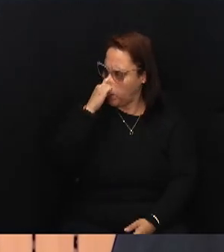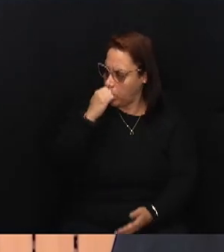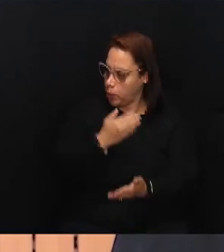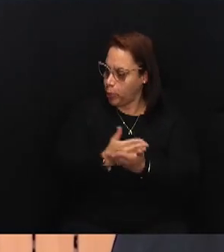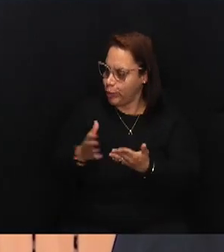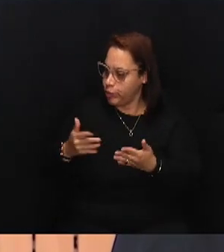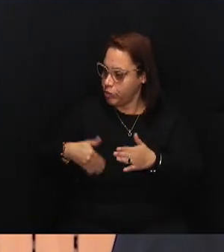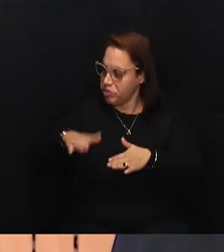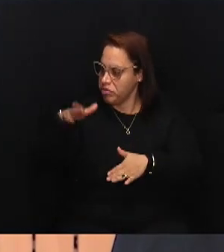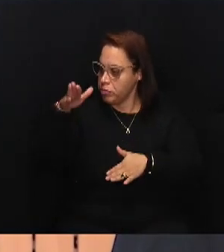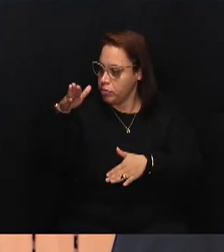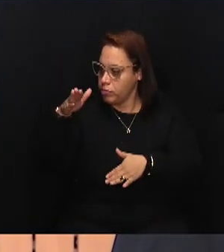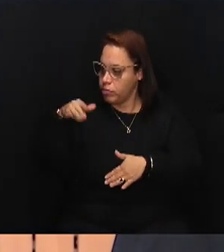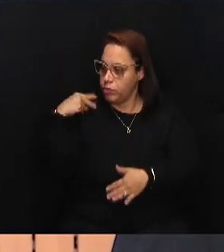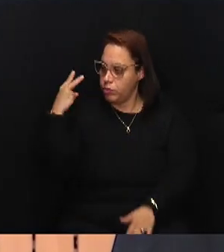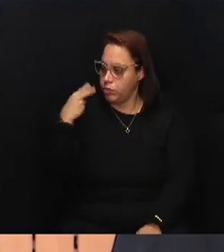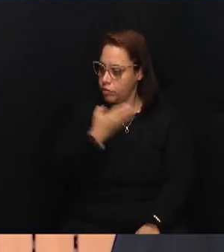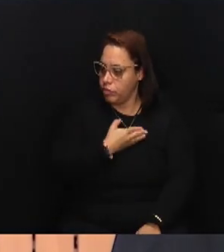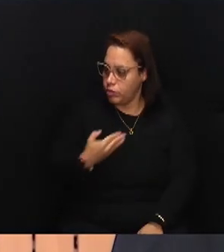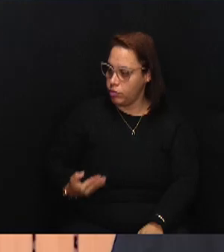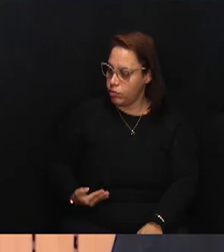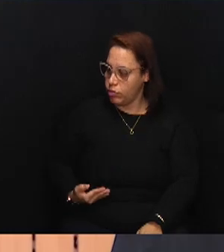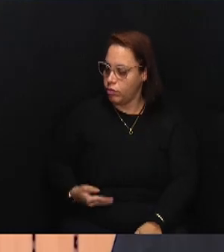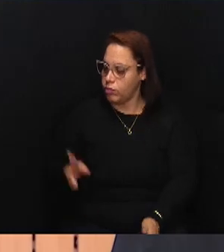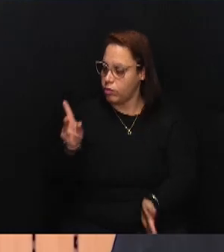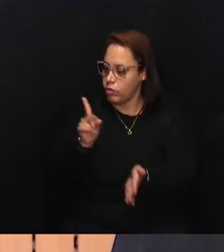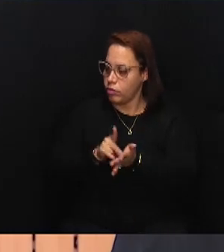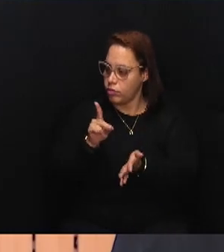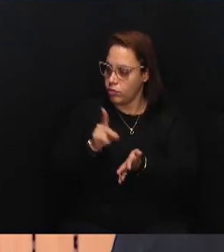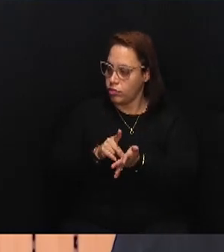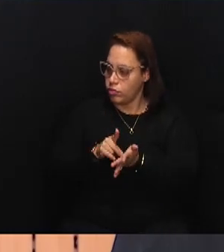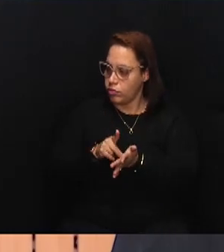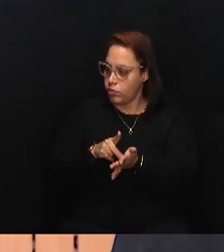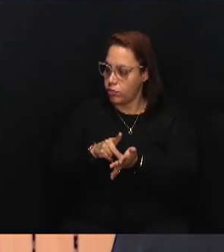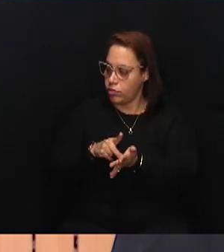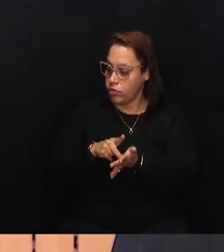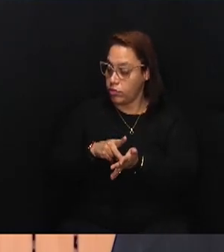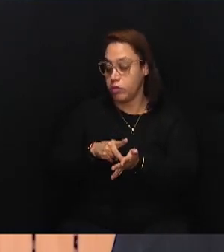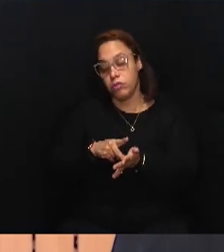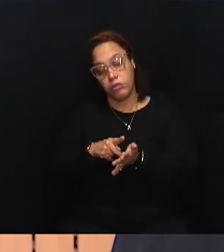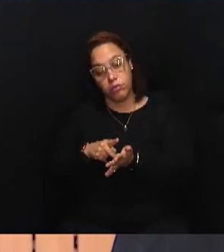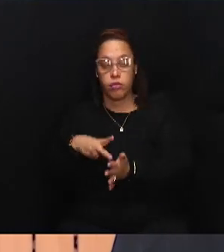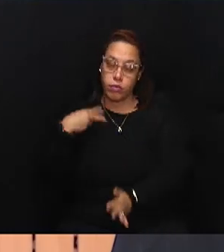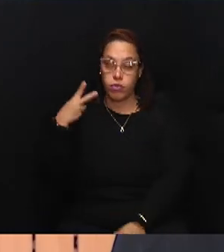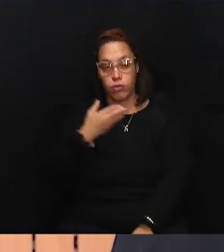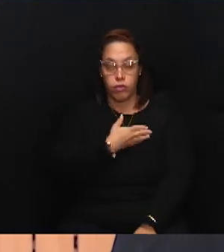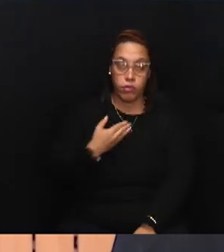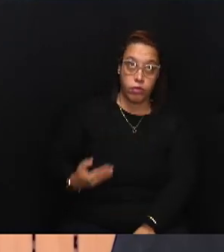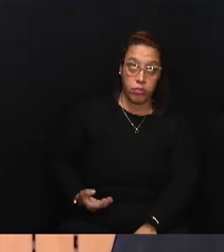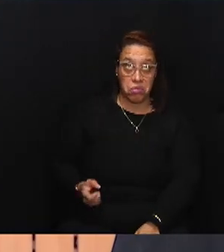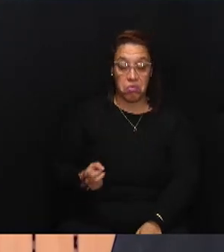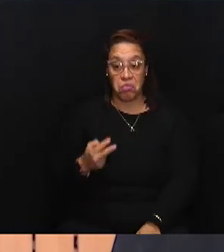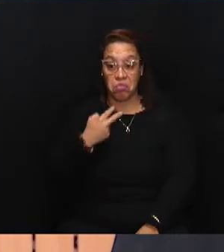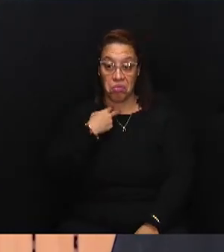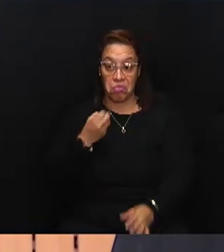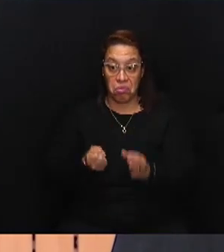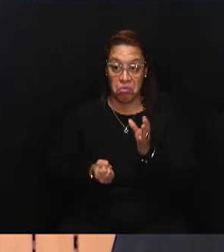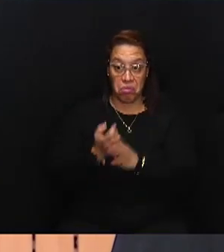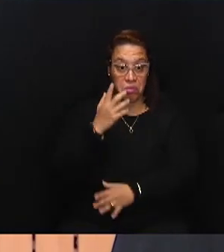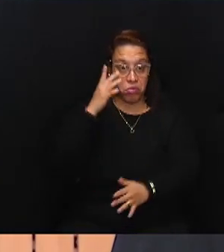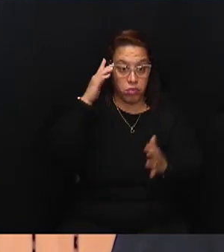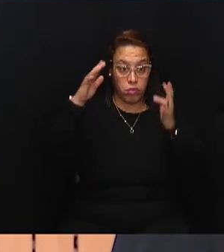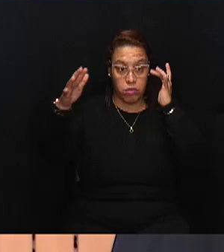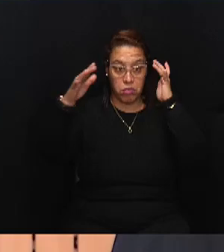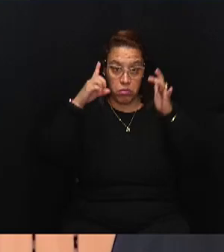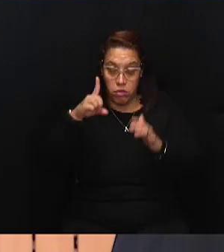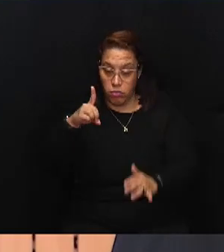nascer mais e mais políticas públicas que sejam, de fato, efetivas, porque essas políticas públicas não podem nascer somente ali de uma ideia do